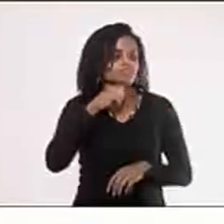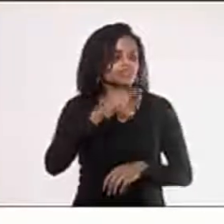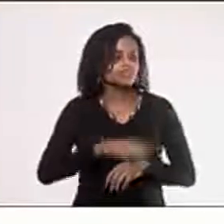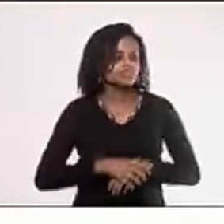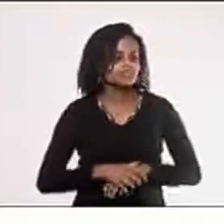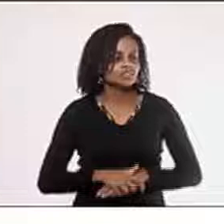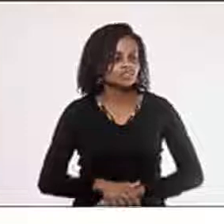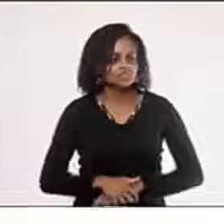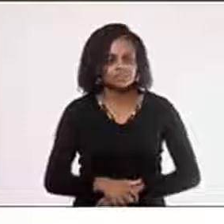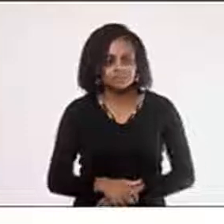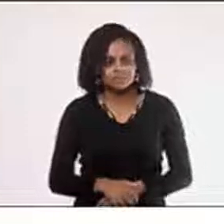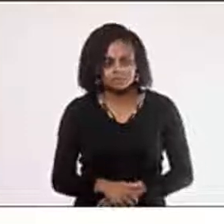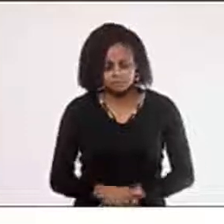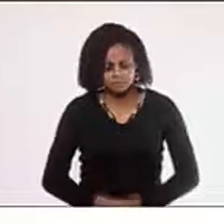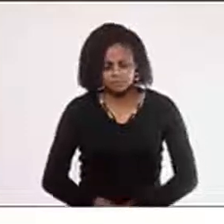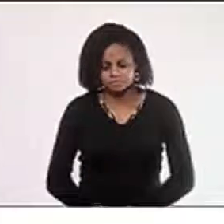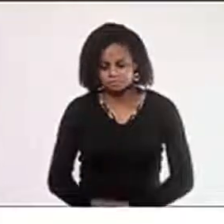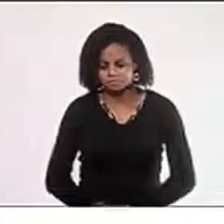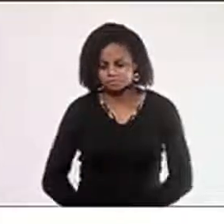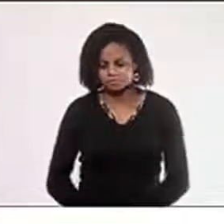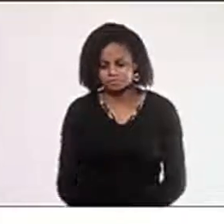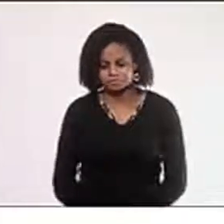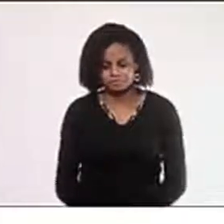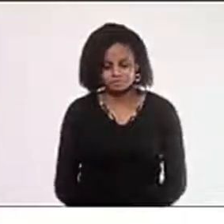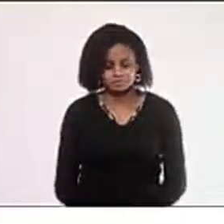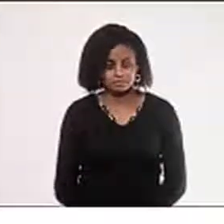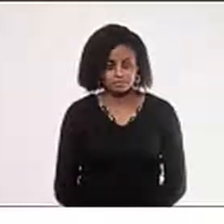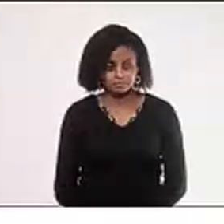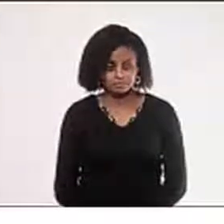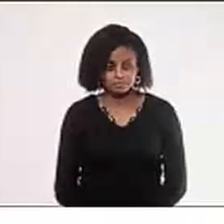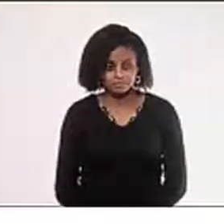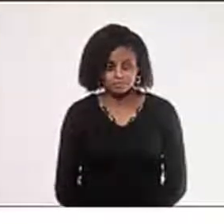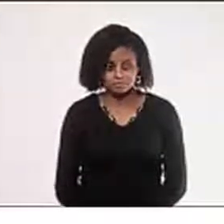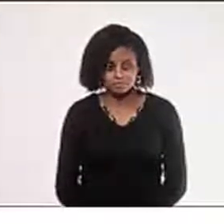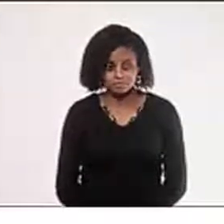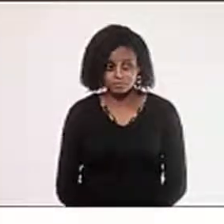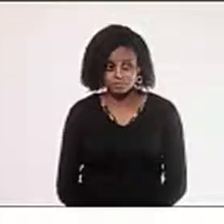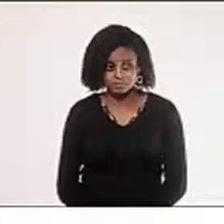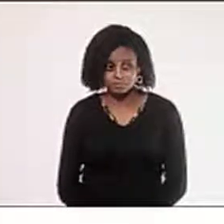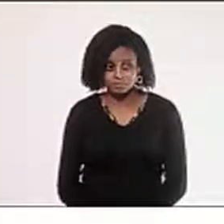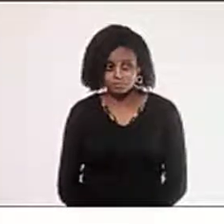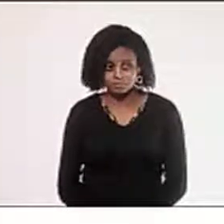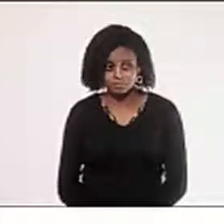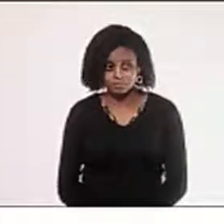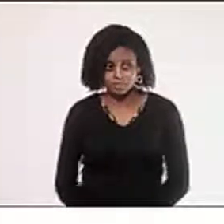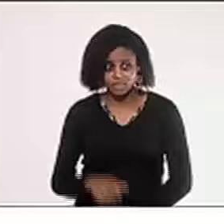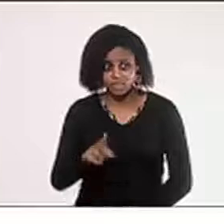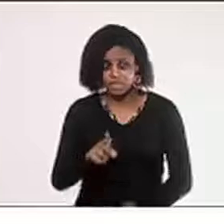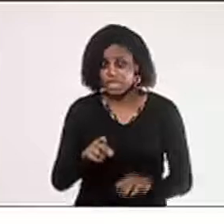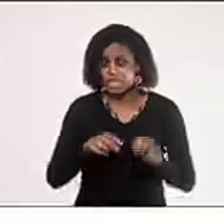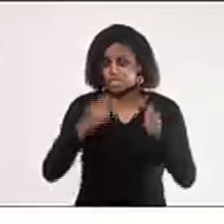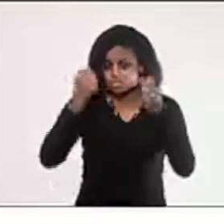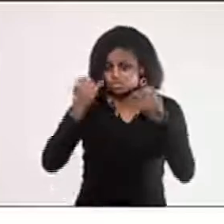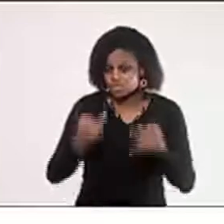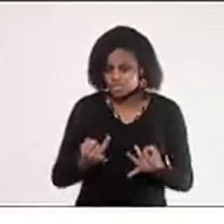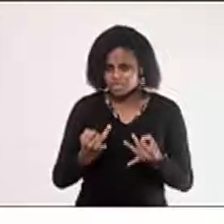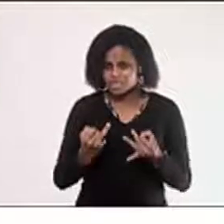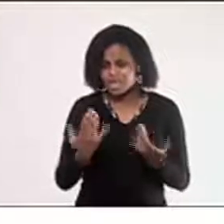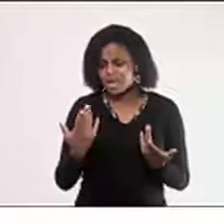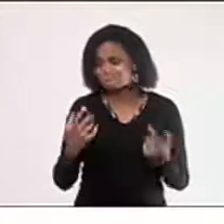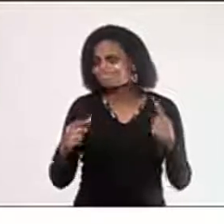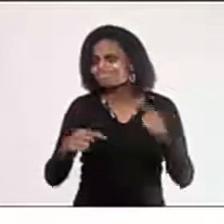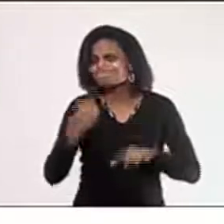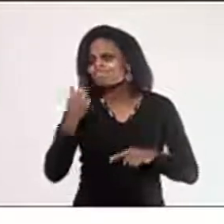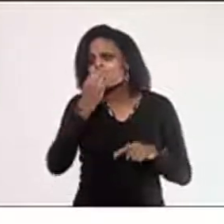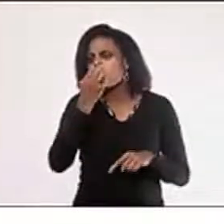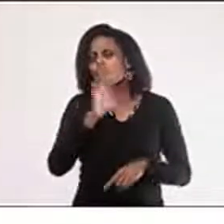UERJ, a UESO, a UENF. Essa justificativa ela é genérica porque